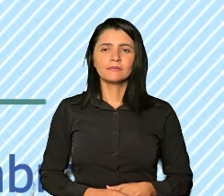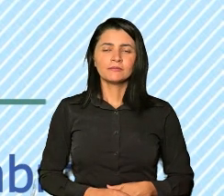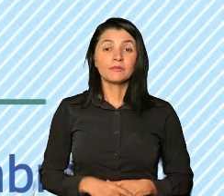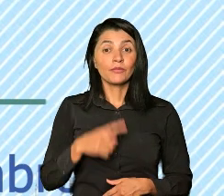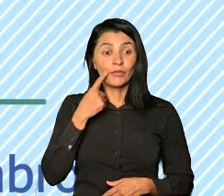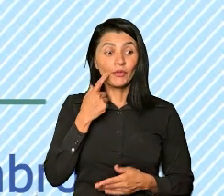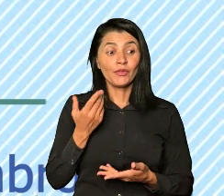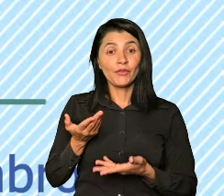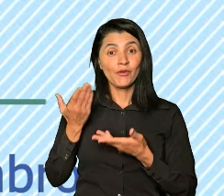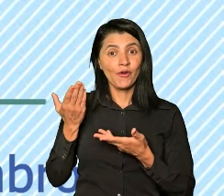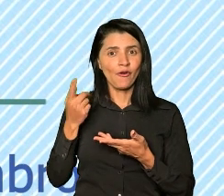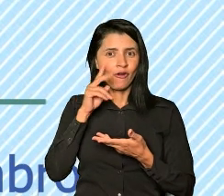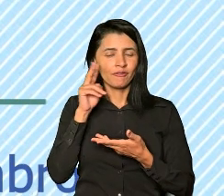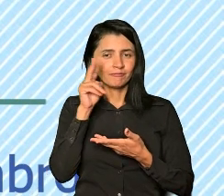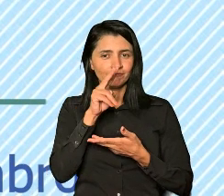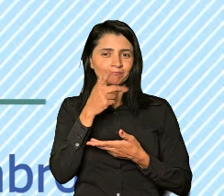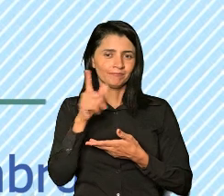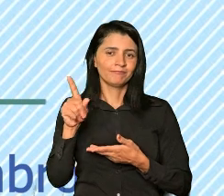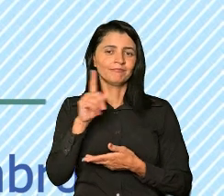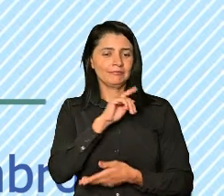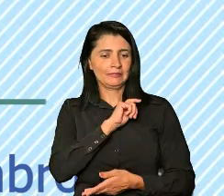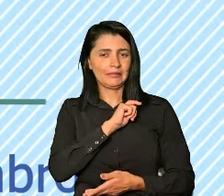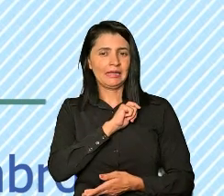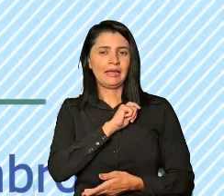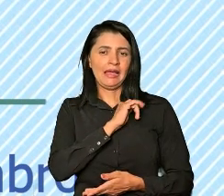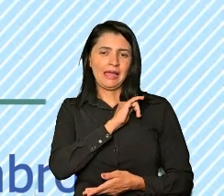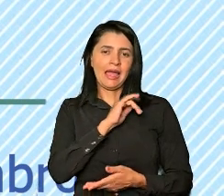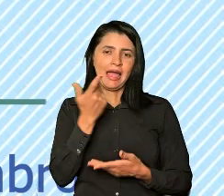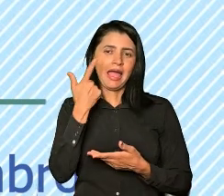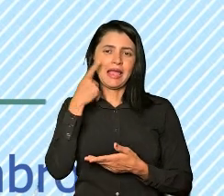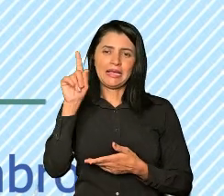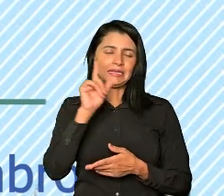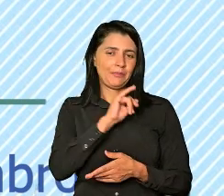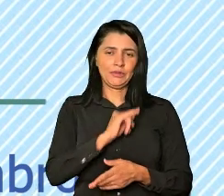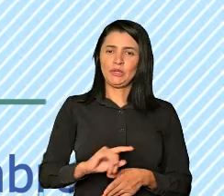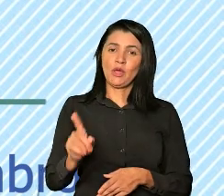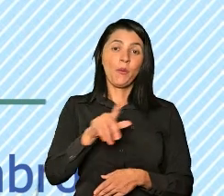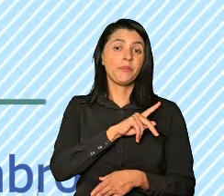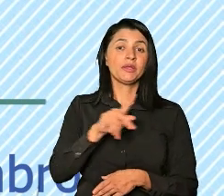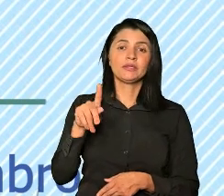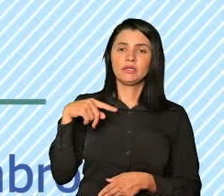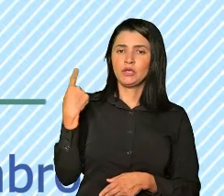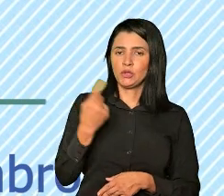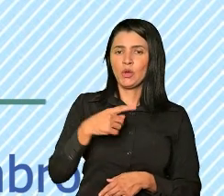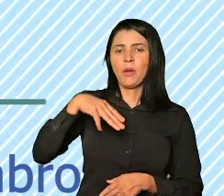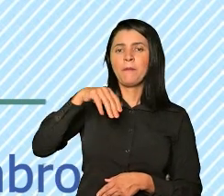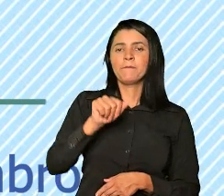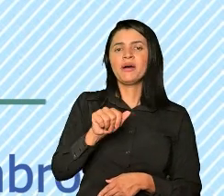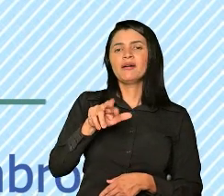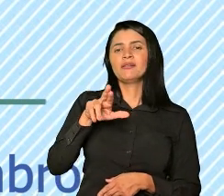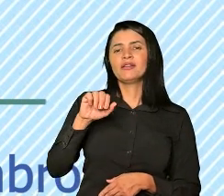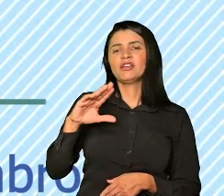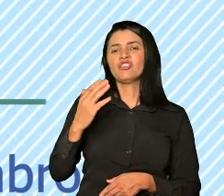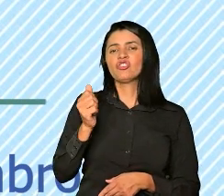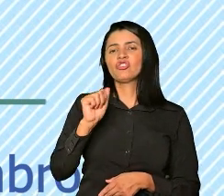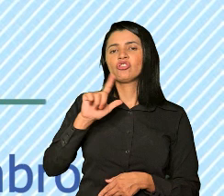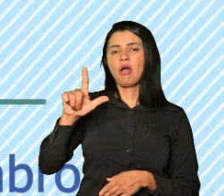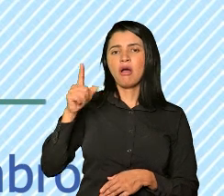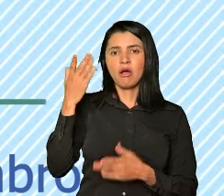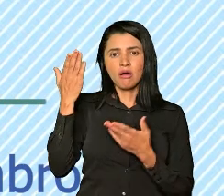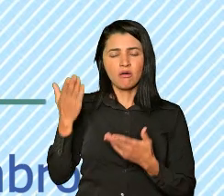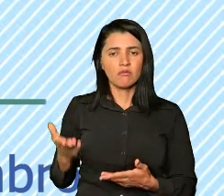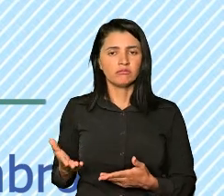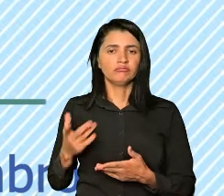Olha aí, o outro monumento equestre do imperador não, aí é do presidente do nosso Marechal Deodoro, né? Então, a estátua